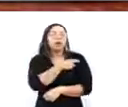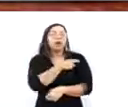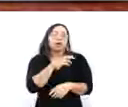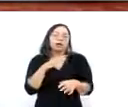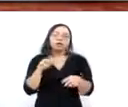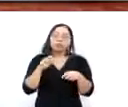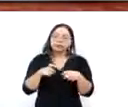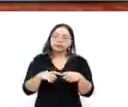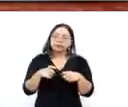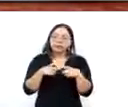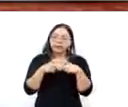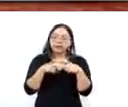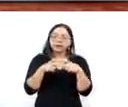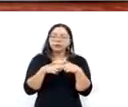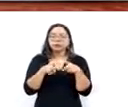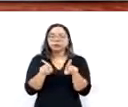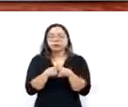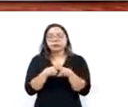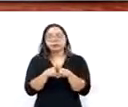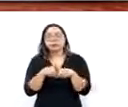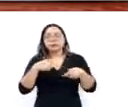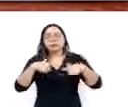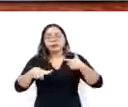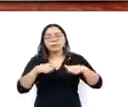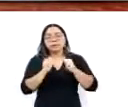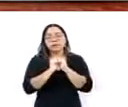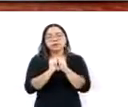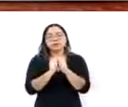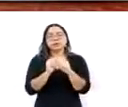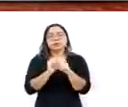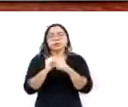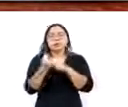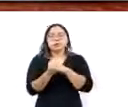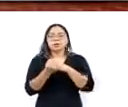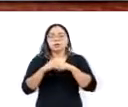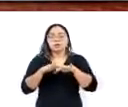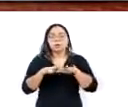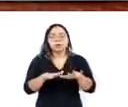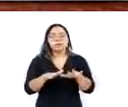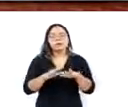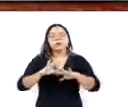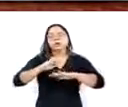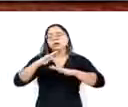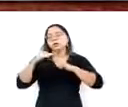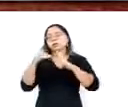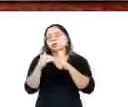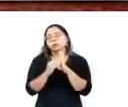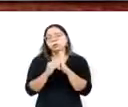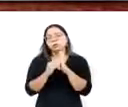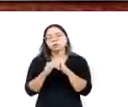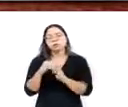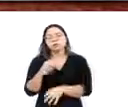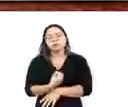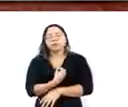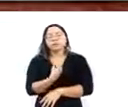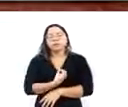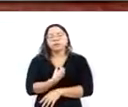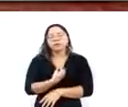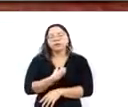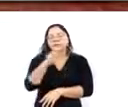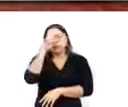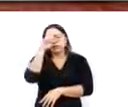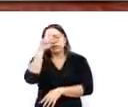né? Além dos médicos, enfermeiros que trabalhavam diretamente com a Covid. Então tudo isso foram os limites que nós